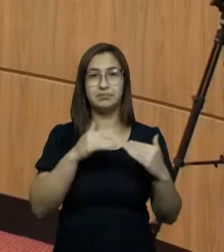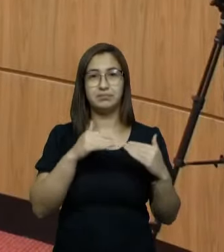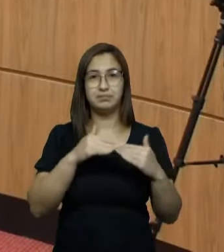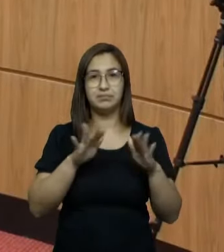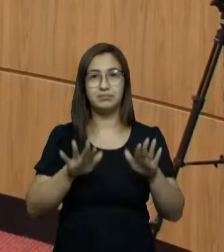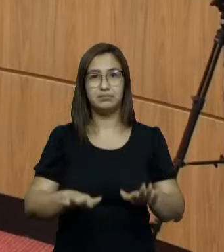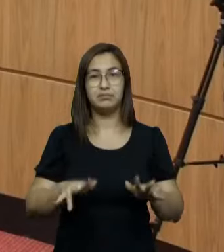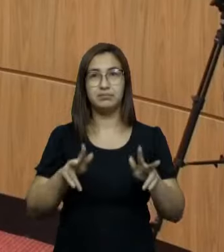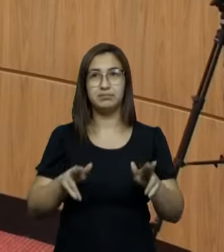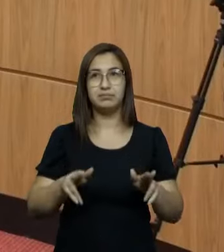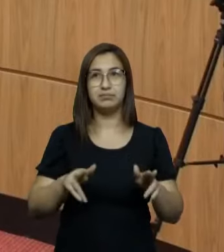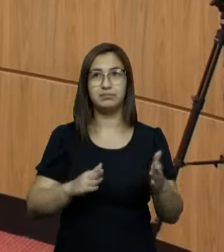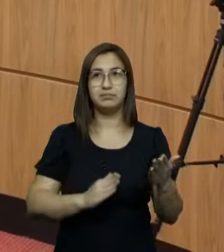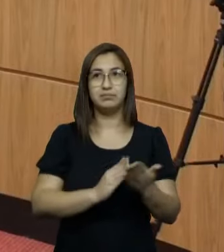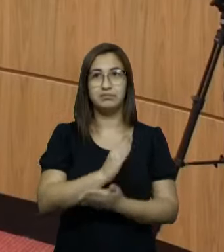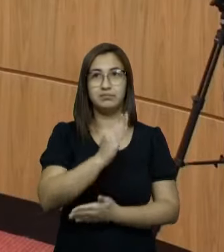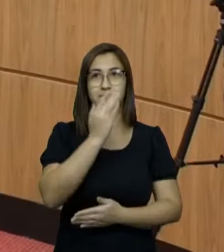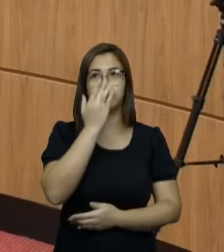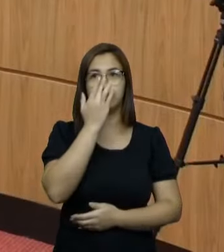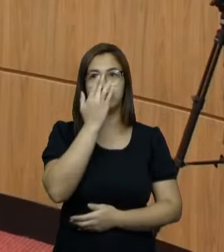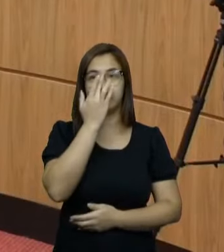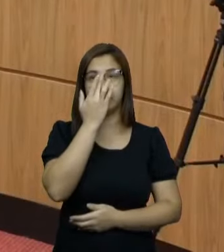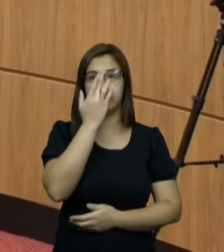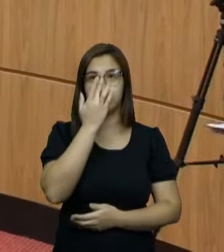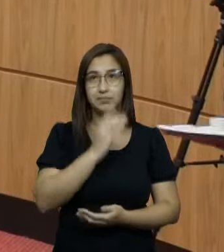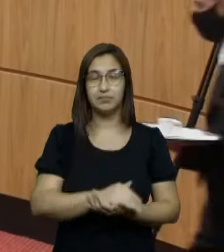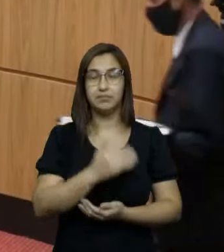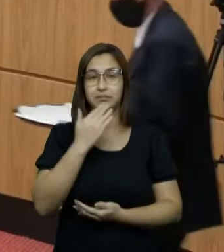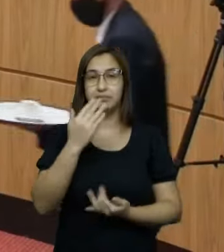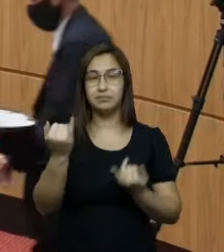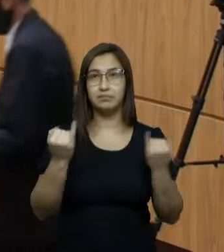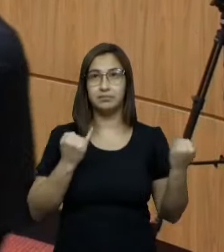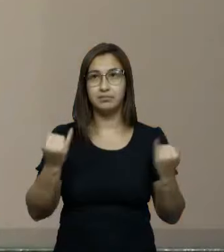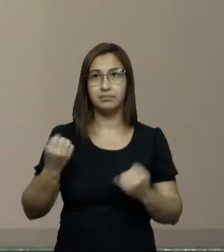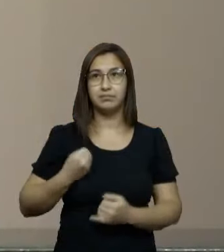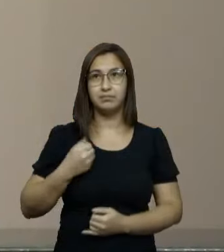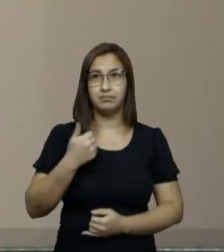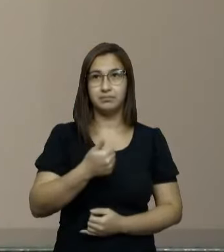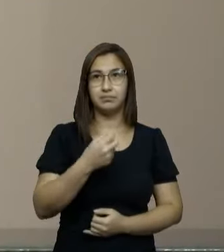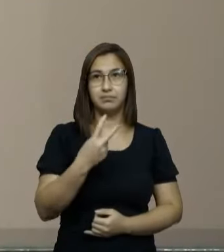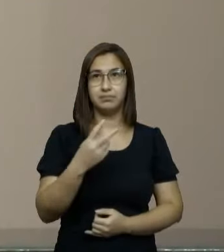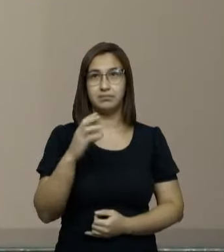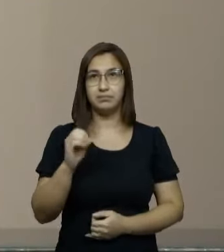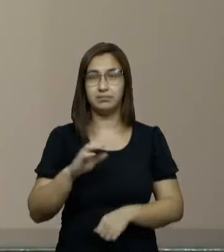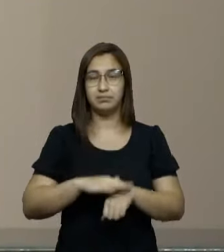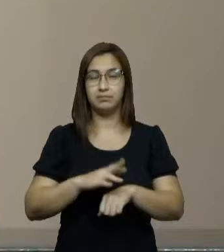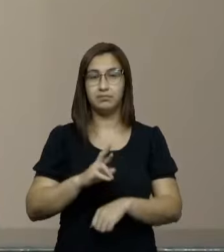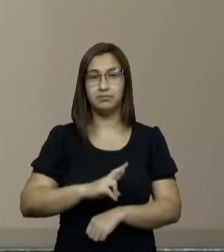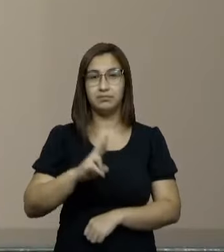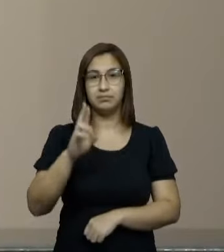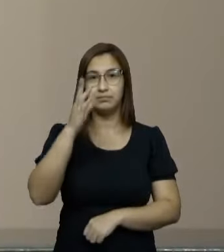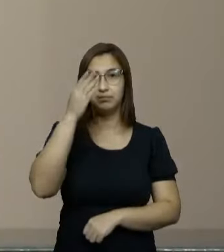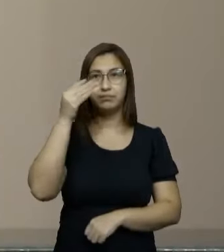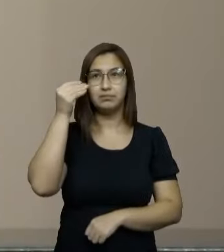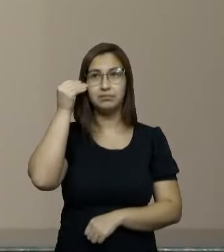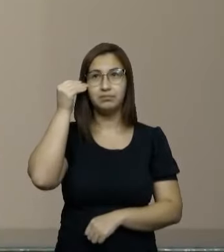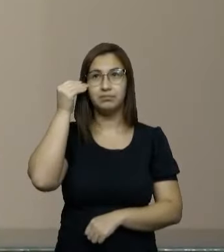se encontram. Aprovado. Pedido de informação número 120, autora deputada Luciana